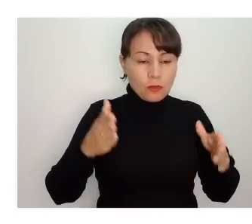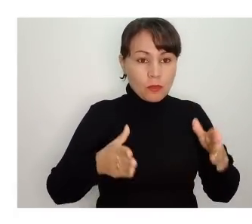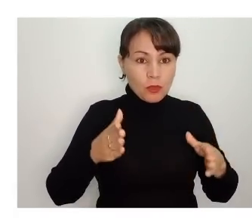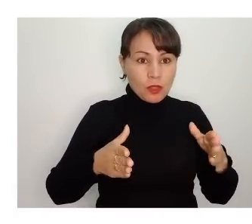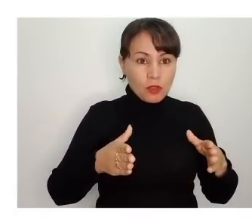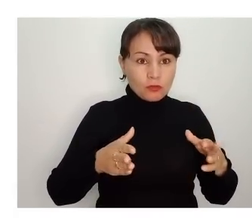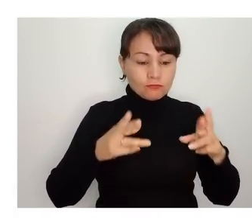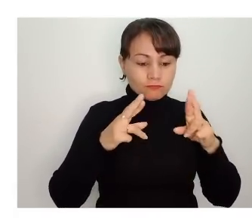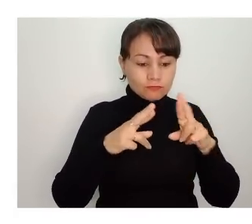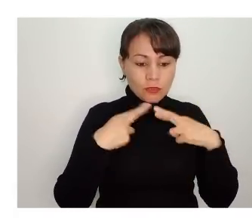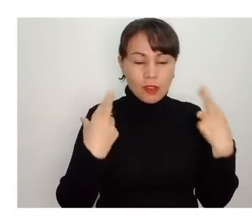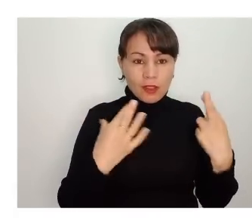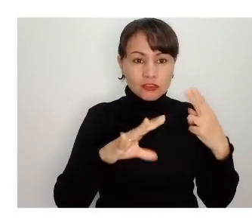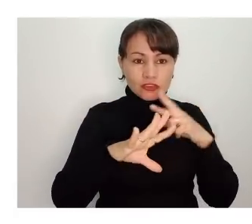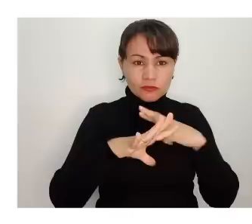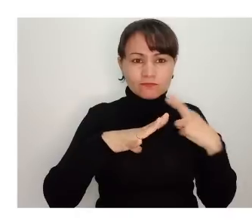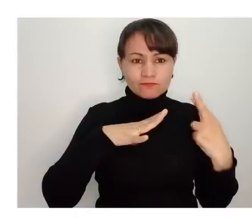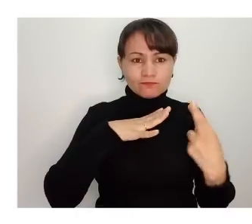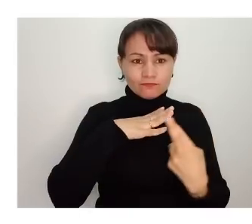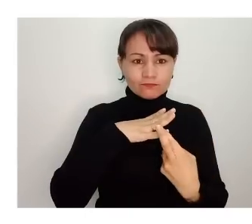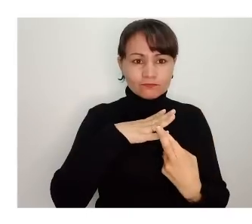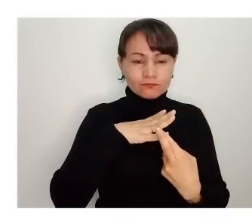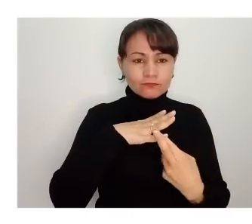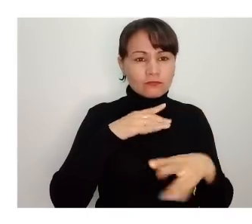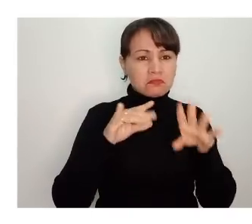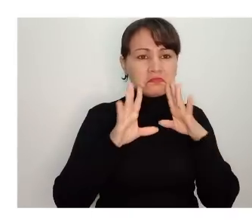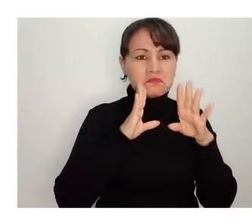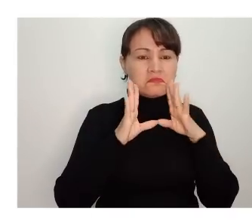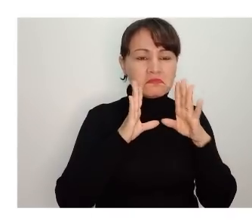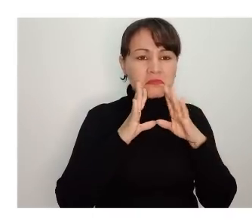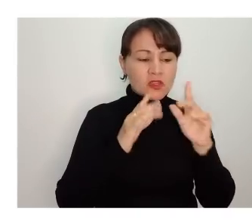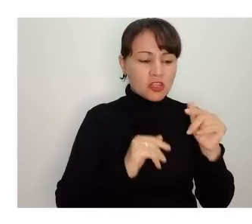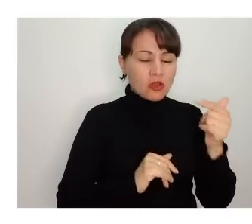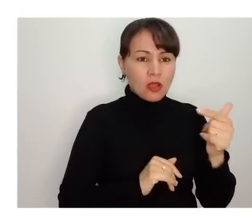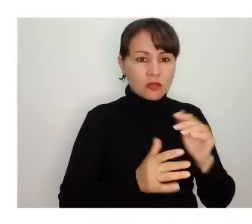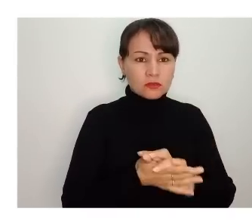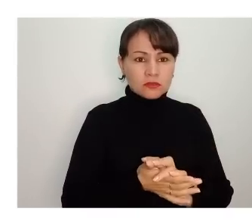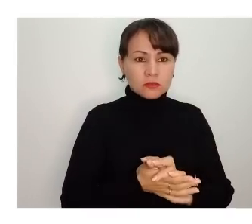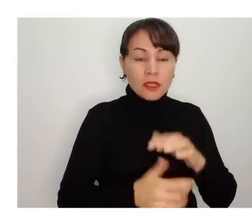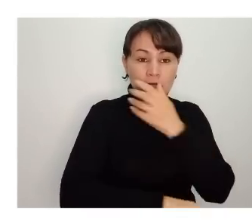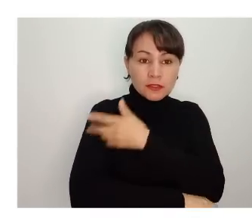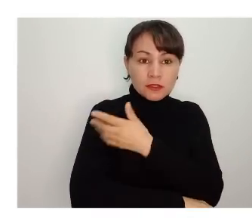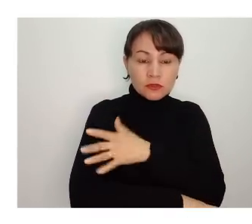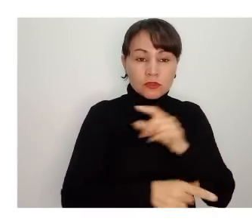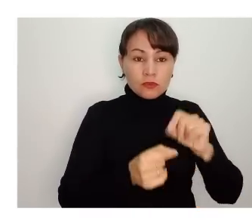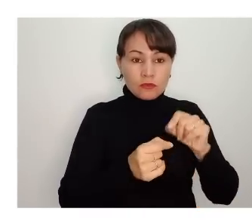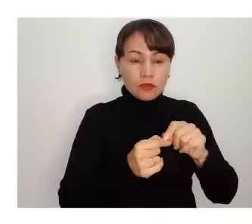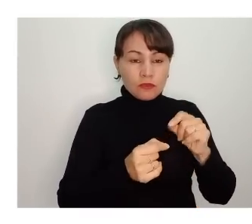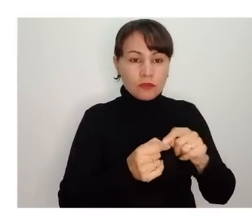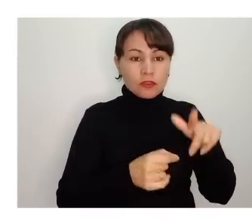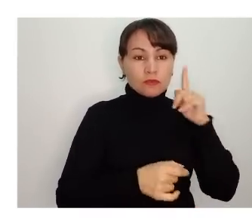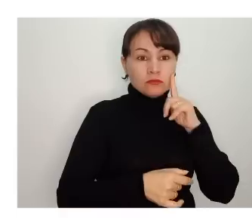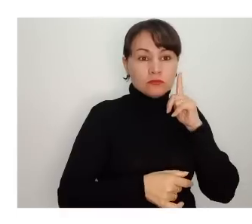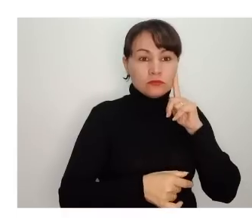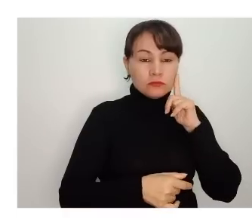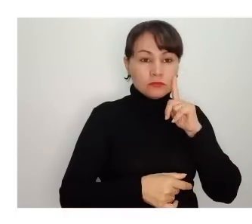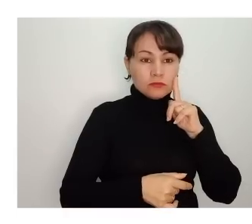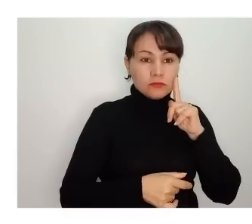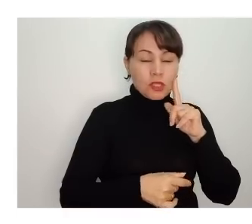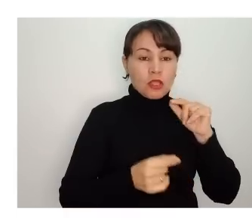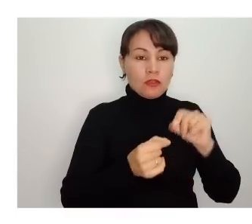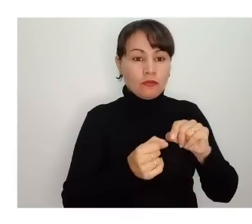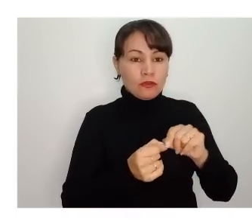na hora de dormir, nas redes sociais. Então, esse estudo foi feito nos Estados